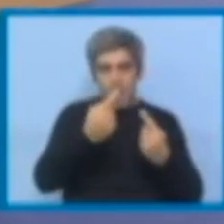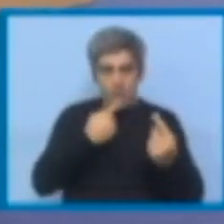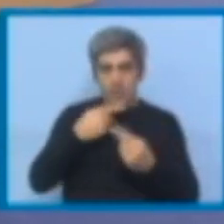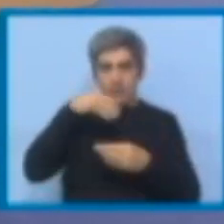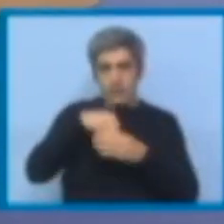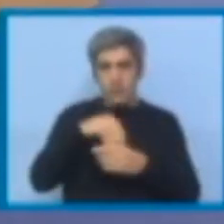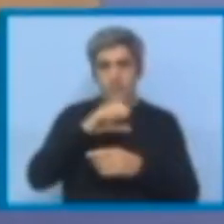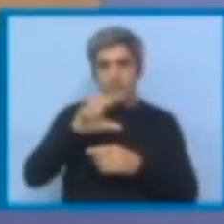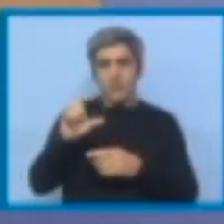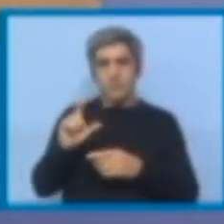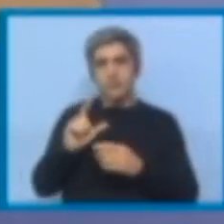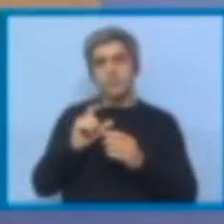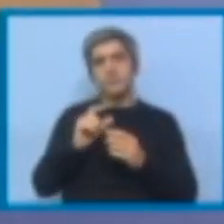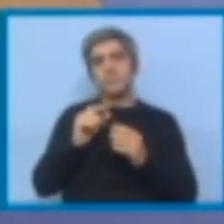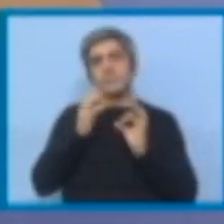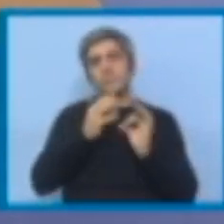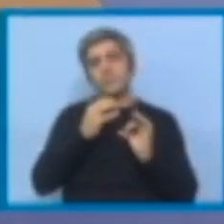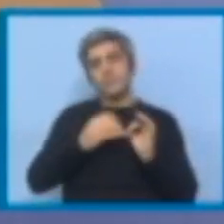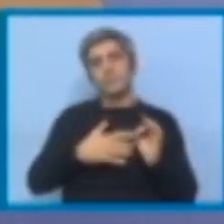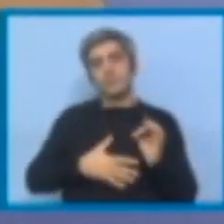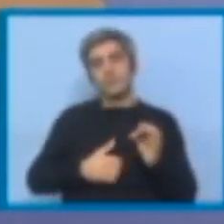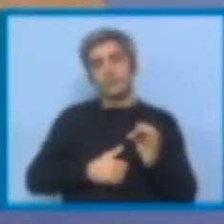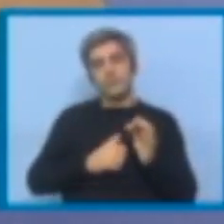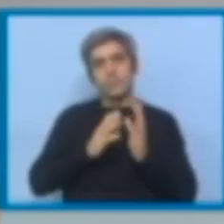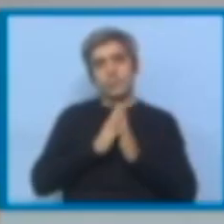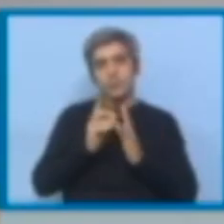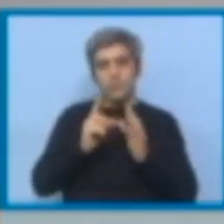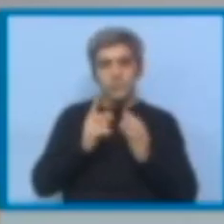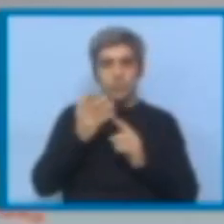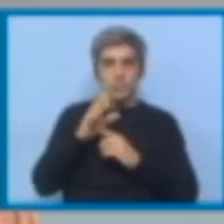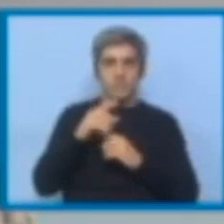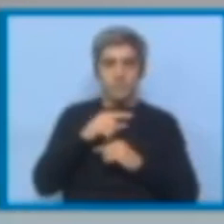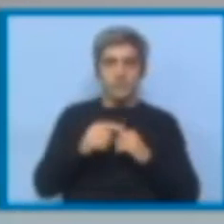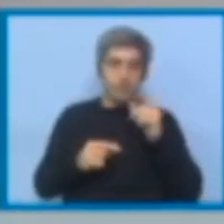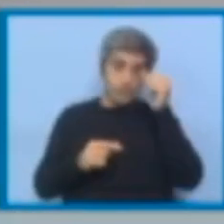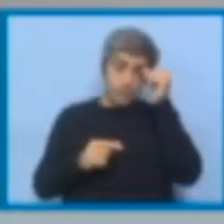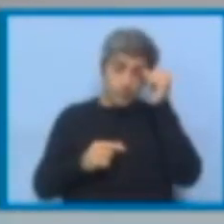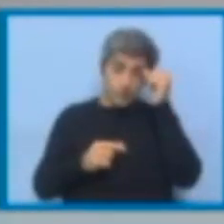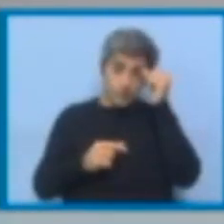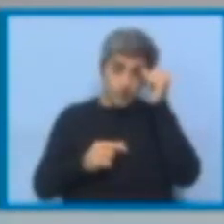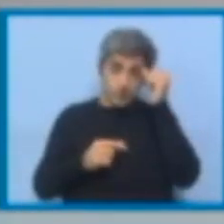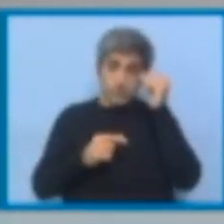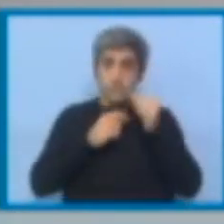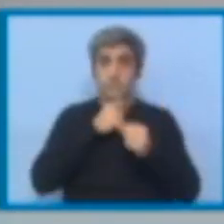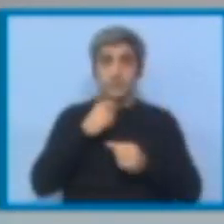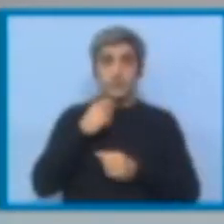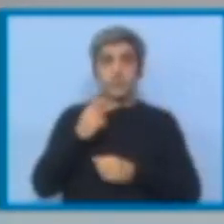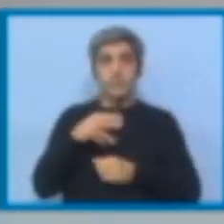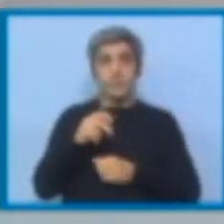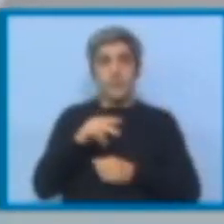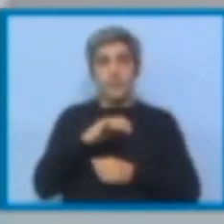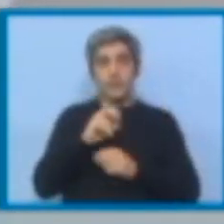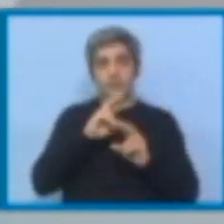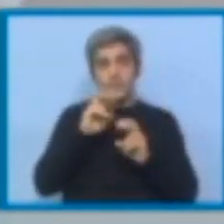dentro de países que não são, objetivamente, de confissão judeu-cristã, como é o caso. Claro. Padre Américo, ficam